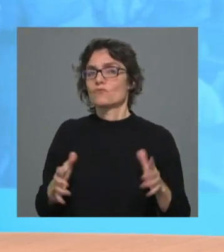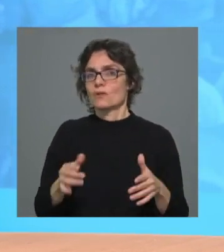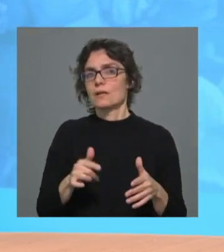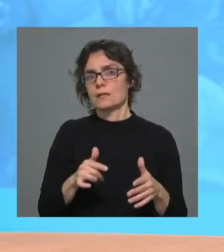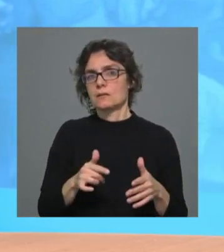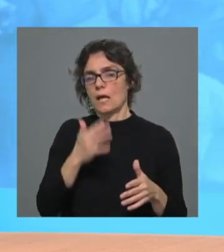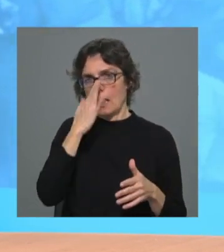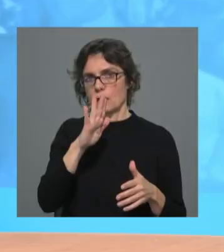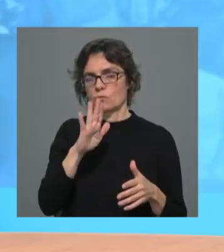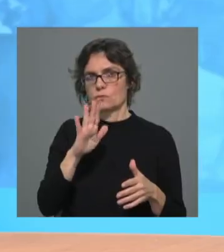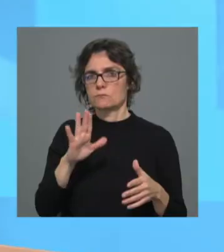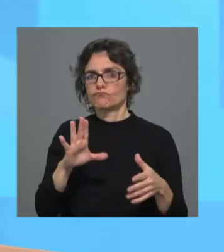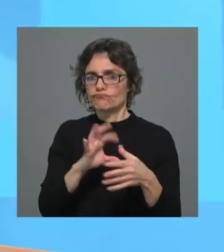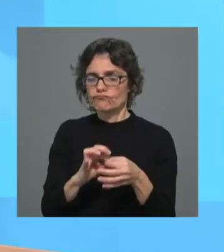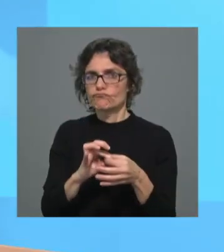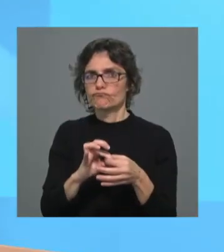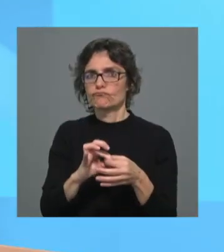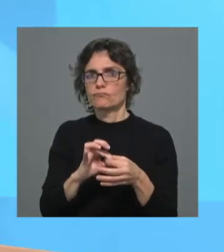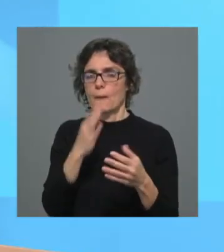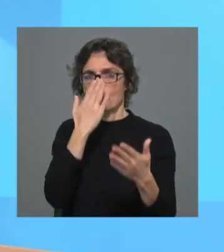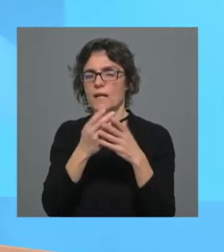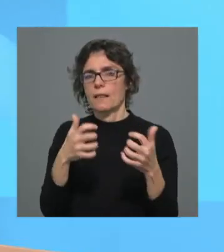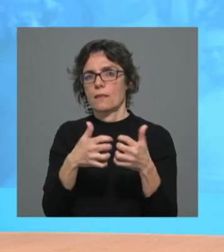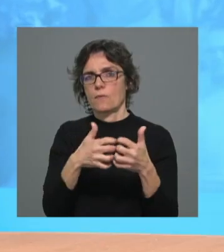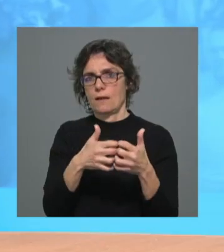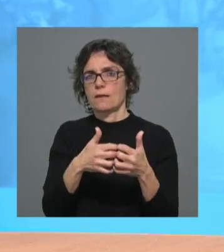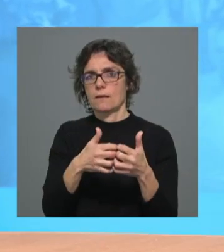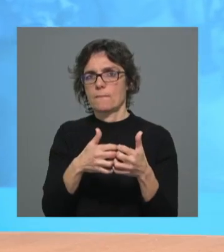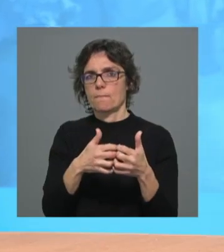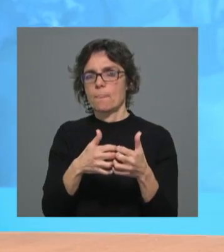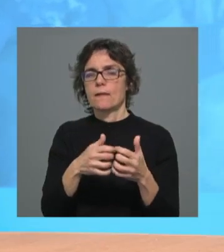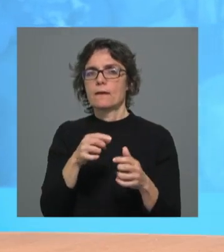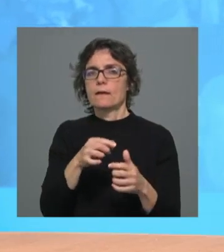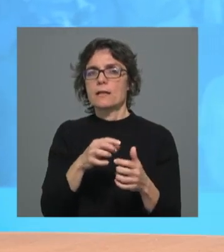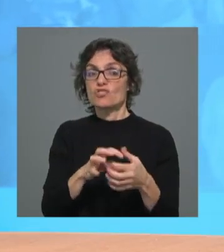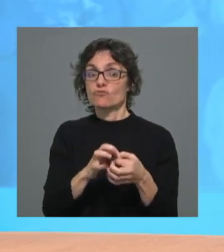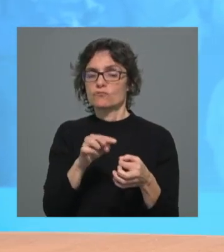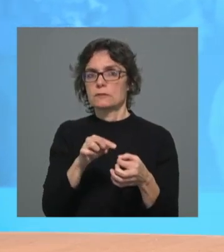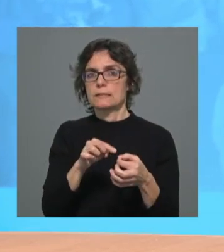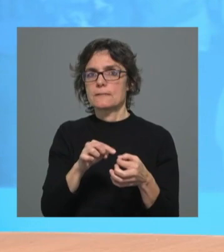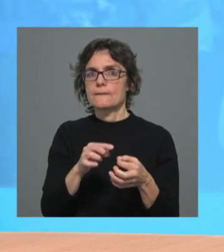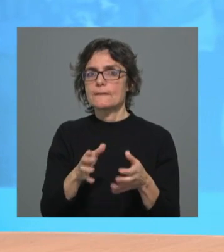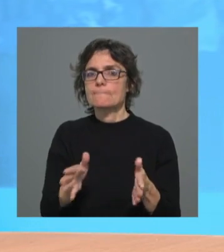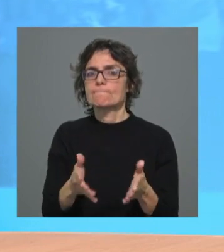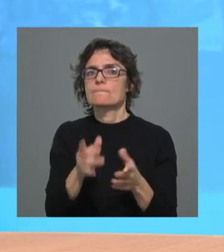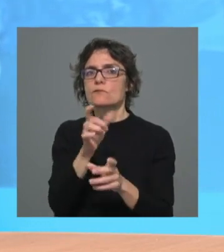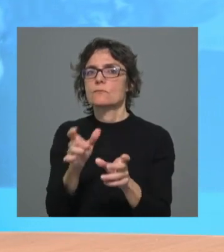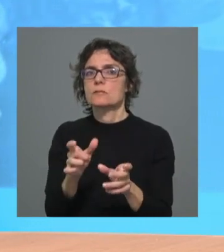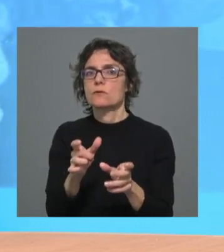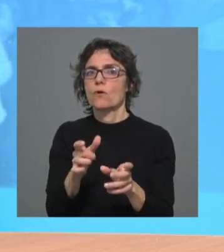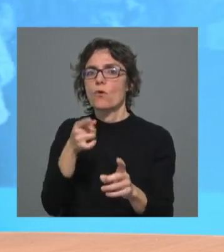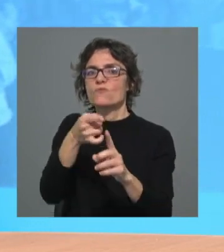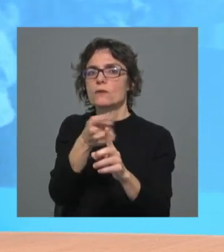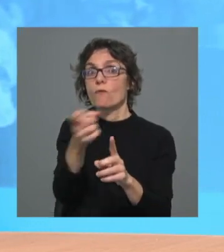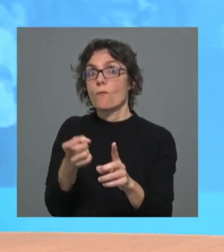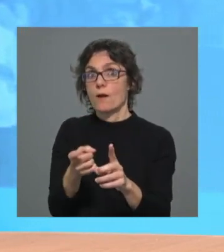comportar-se como um bloco nas questões da guerra. E esse bloco tem de empurrar a população em direção à paz, não